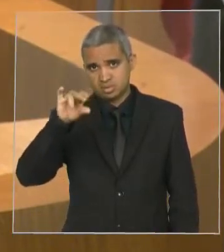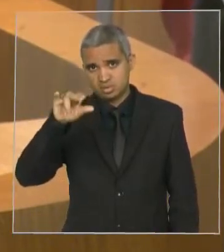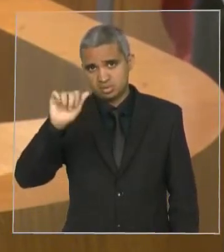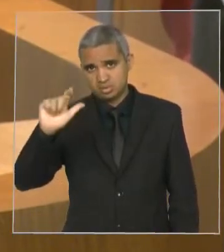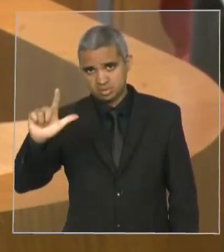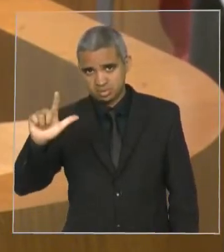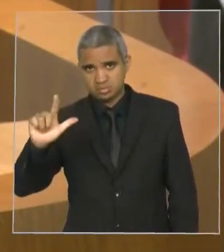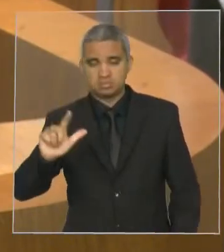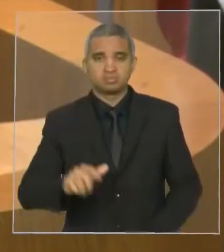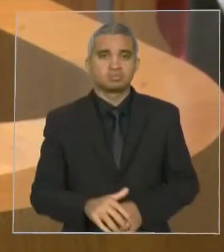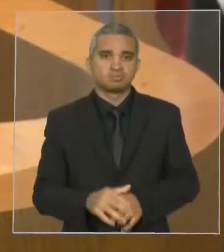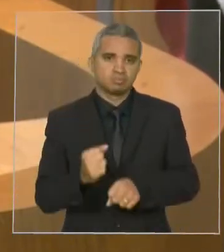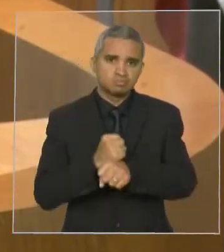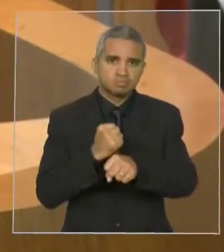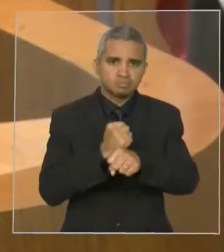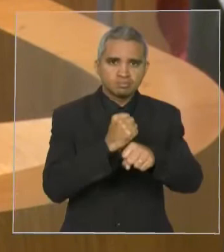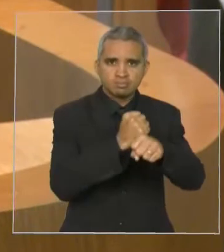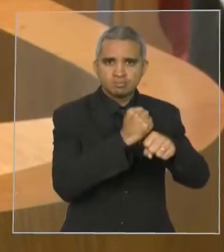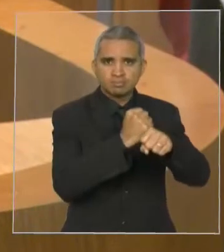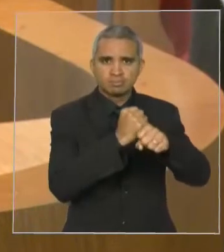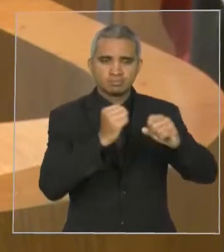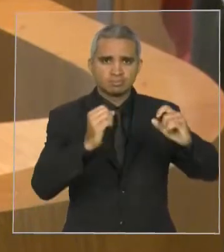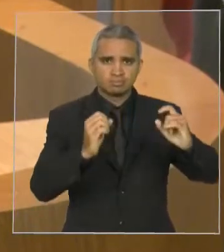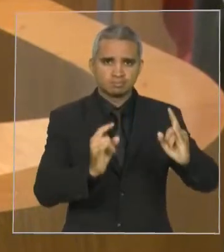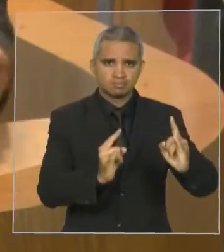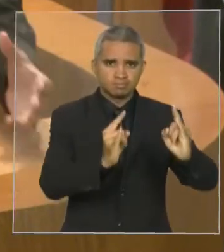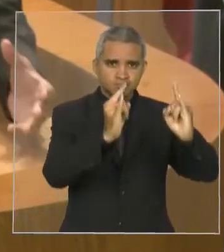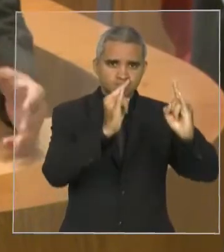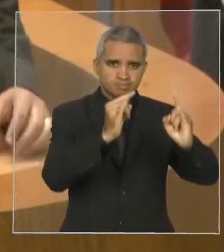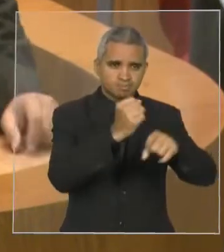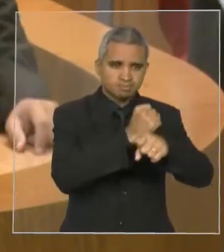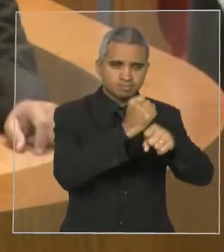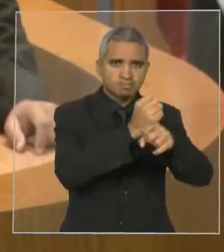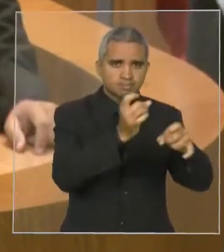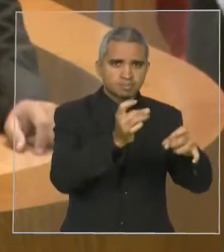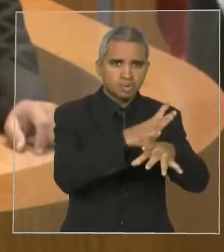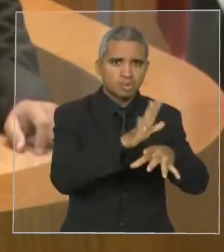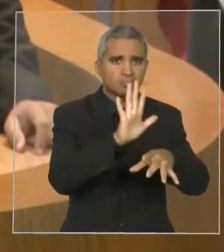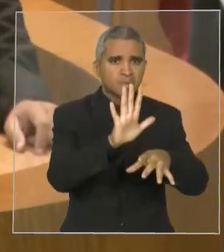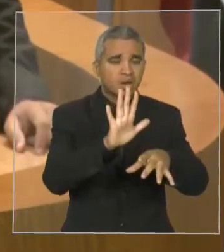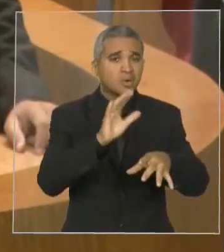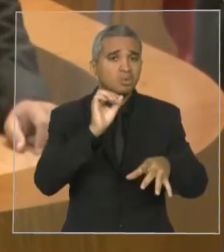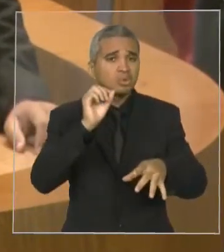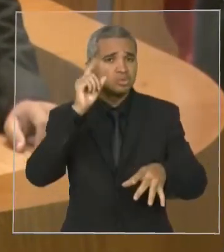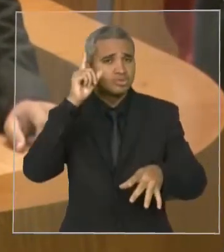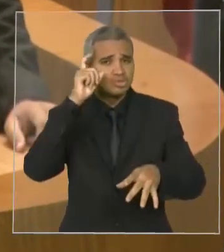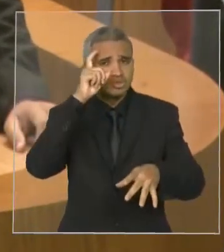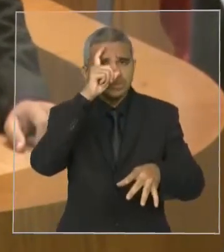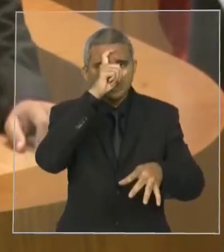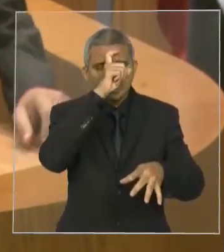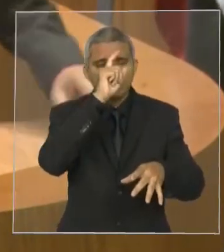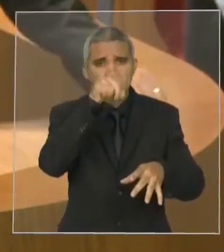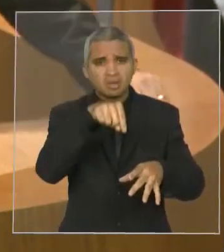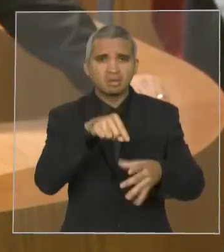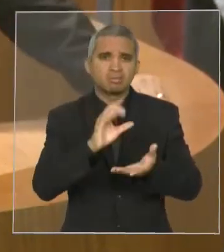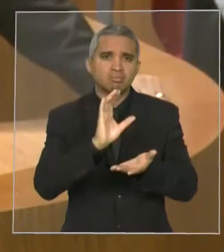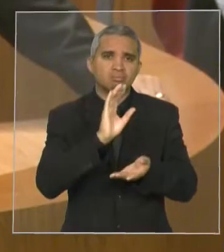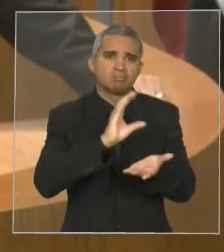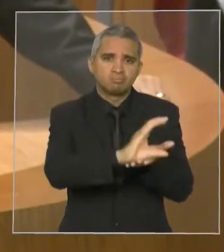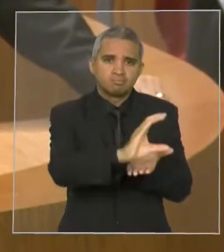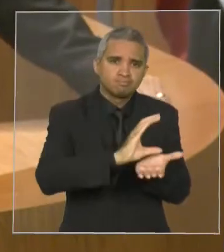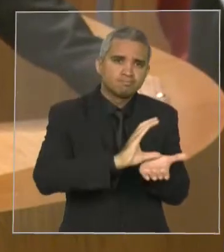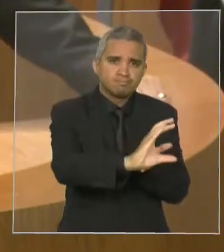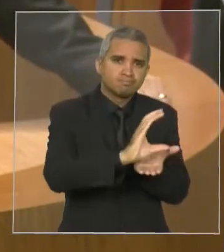o prédio mas garantiu custeio e ampliar os serviços para toda a região do outro